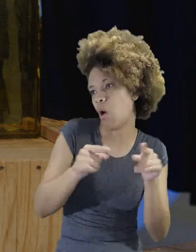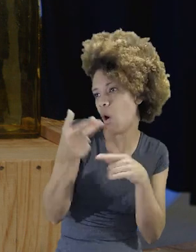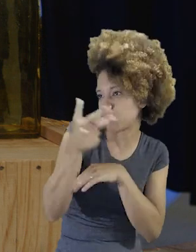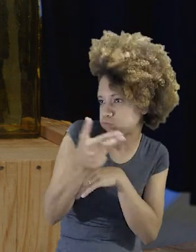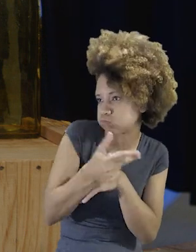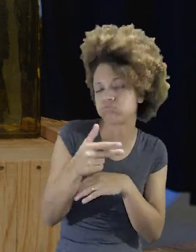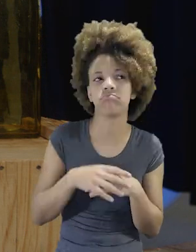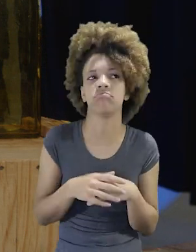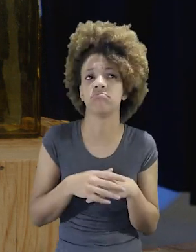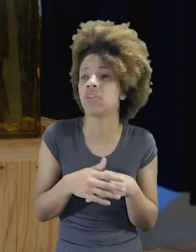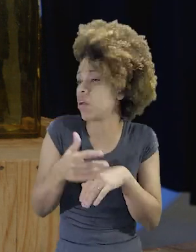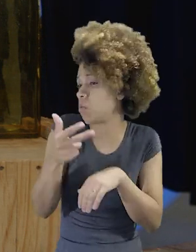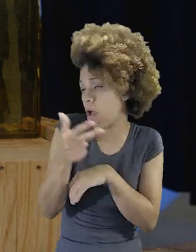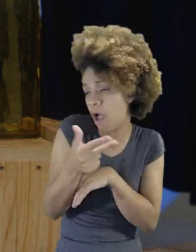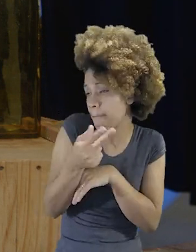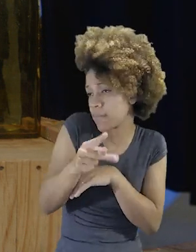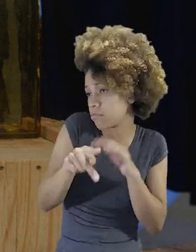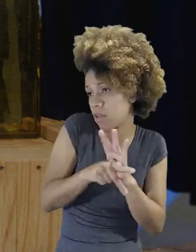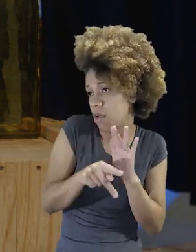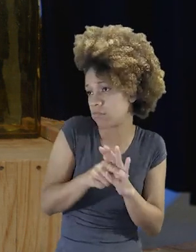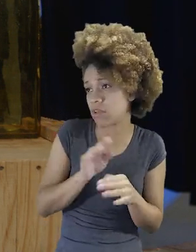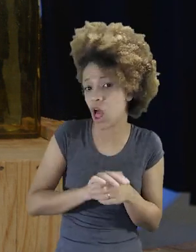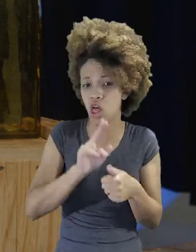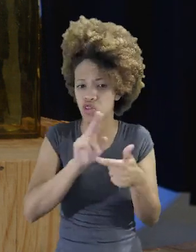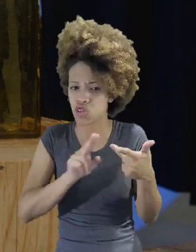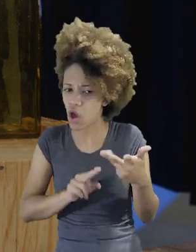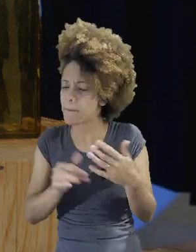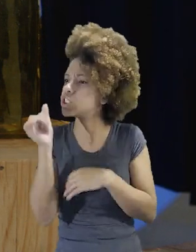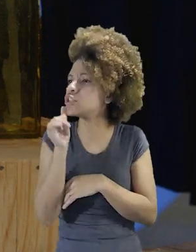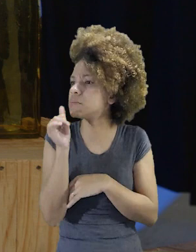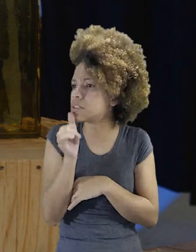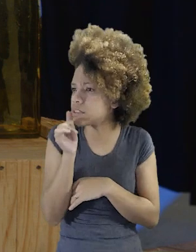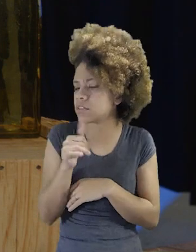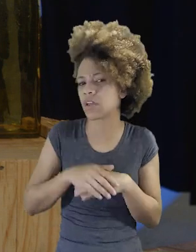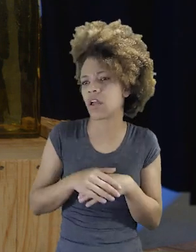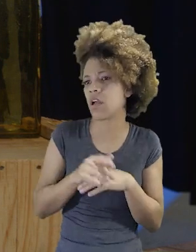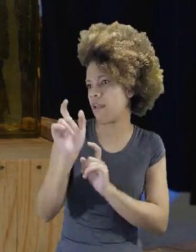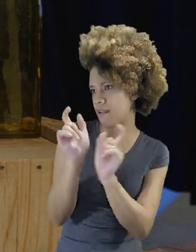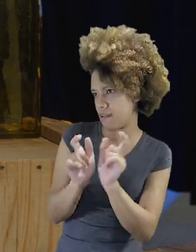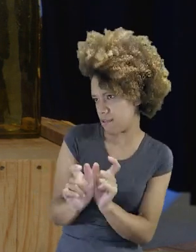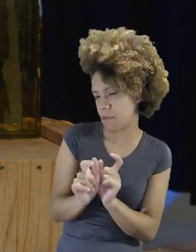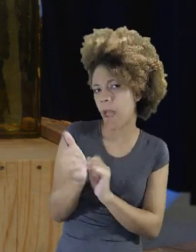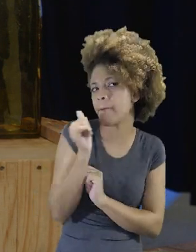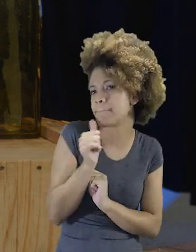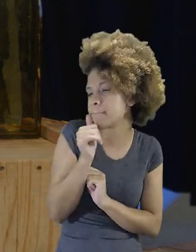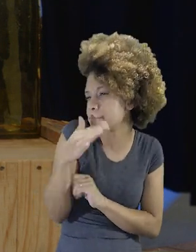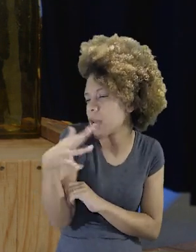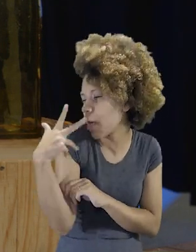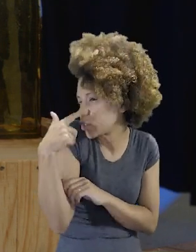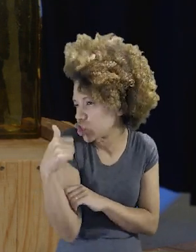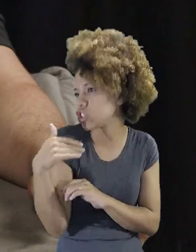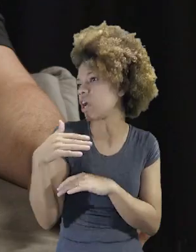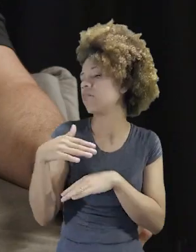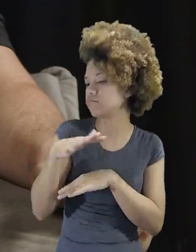rap e ele e o rap dele né nome de nome de menina ele rima sobre sobre as gatinhas